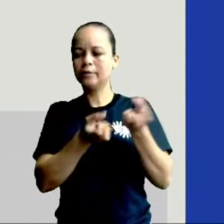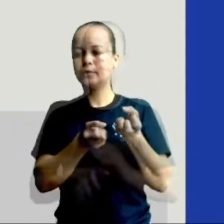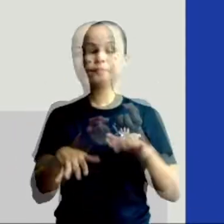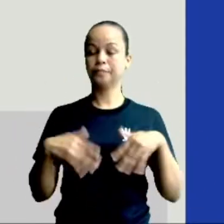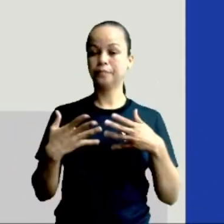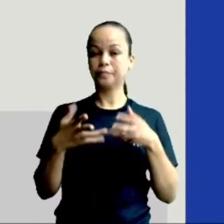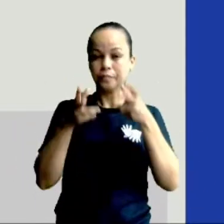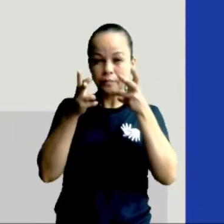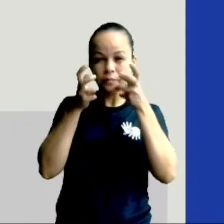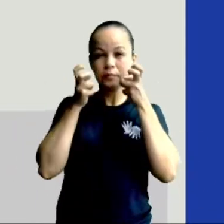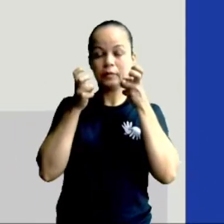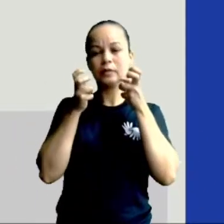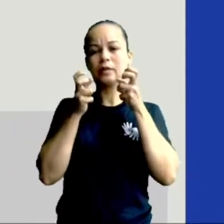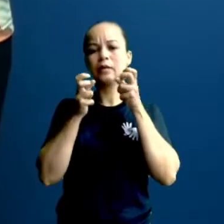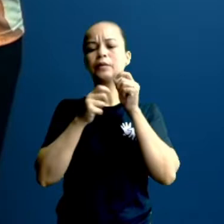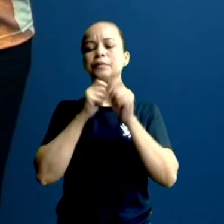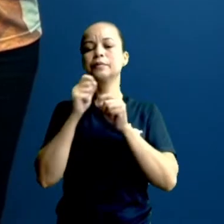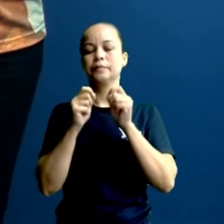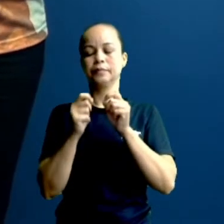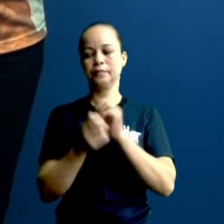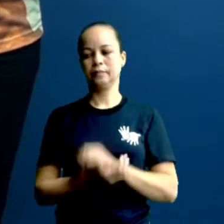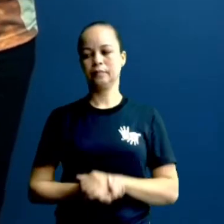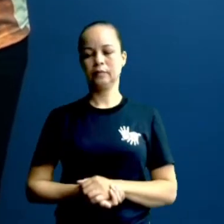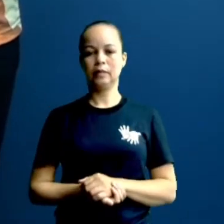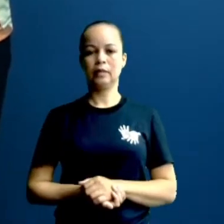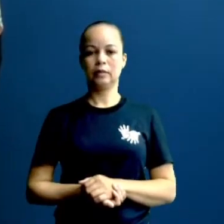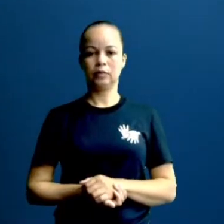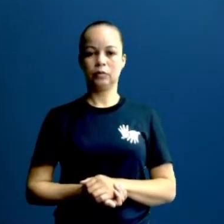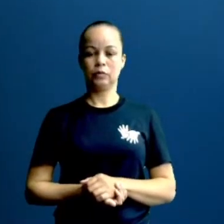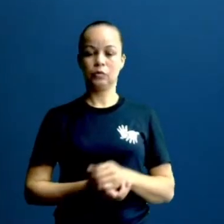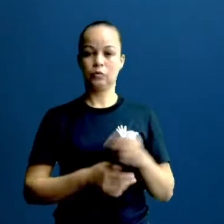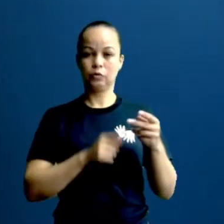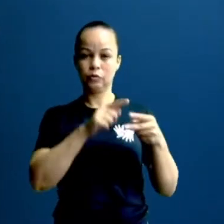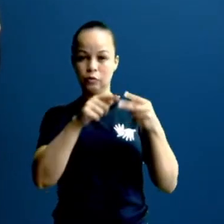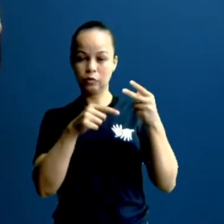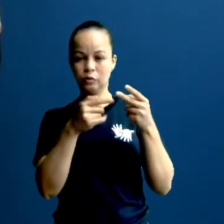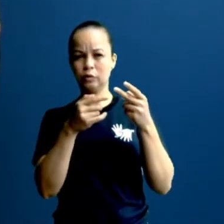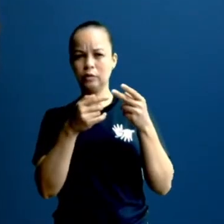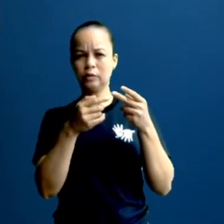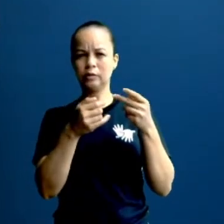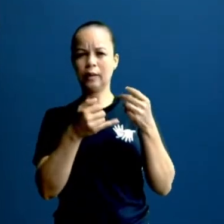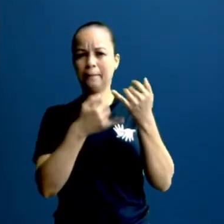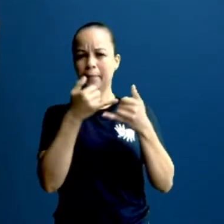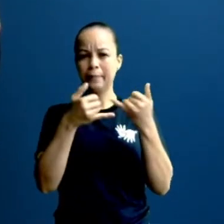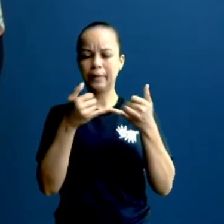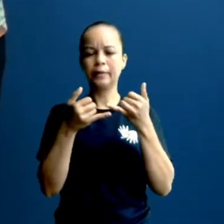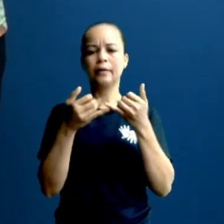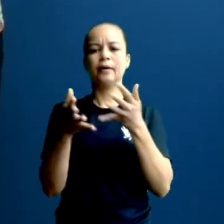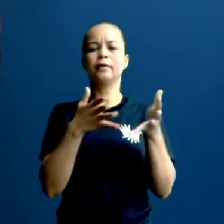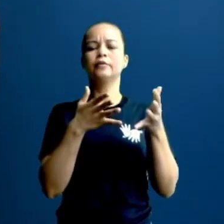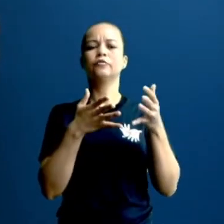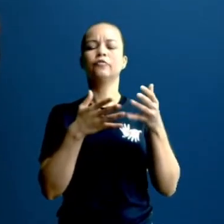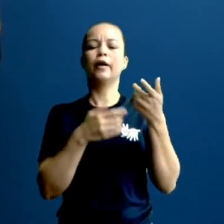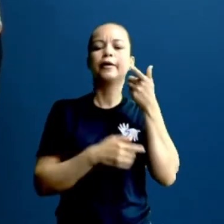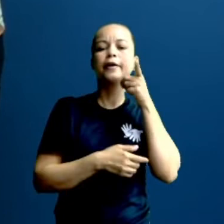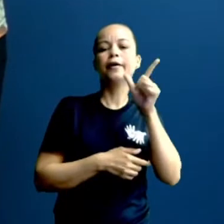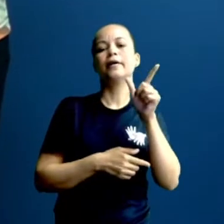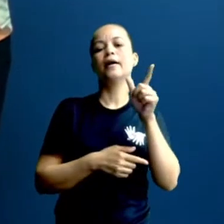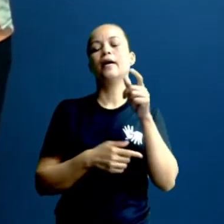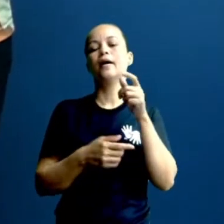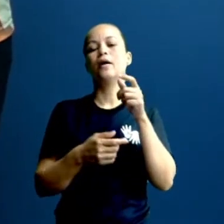vai perceber aí que quem está jogando vai ganhar 1/3